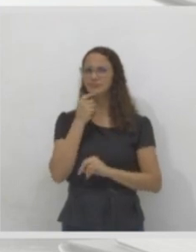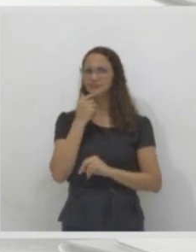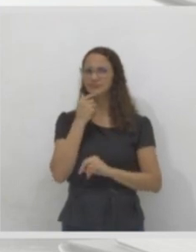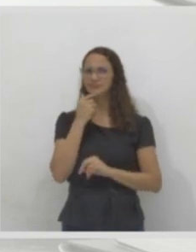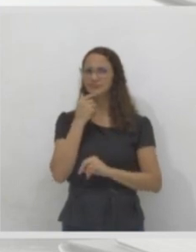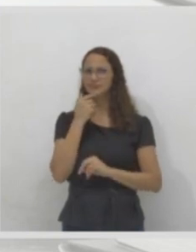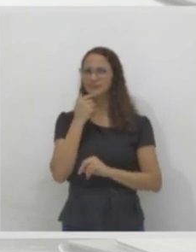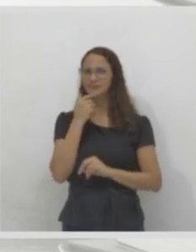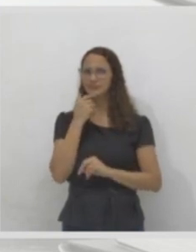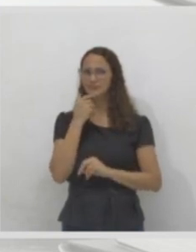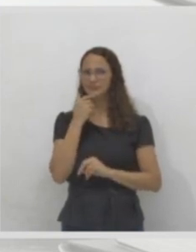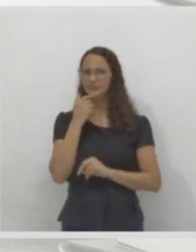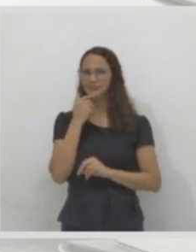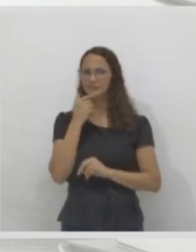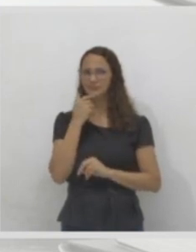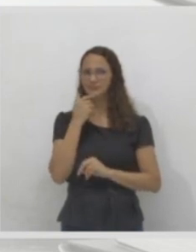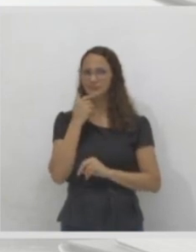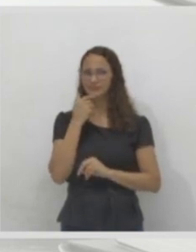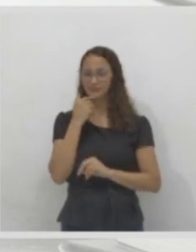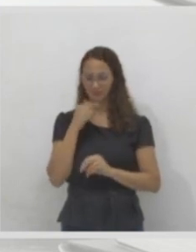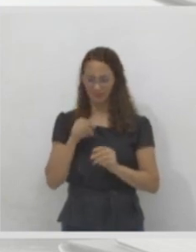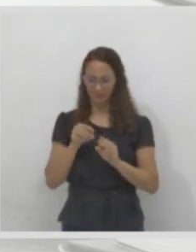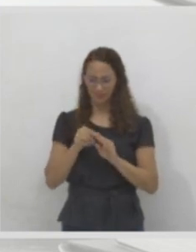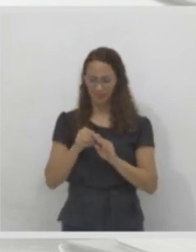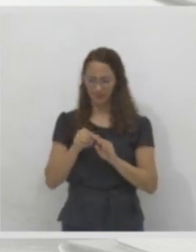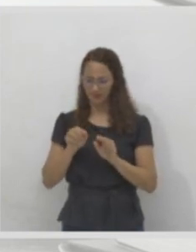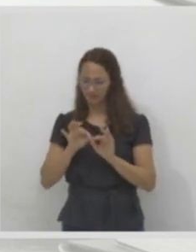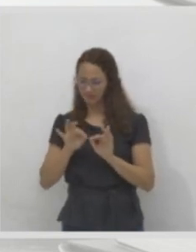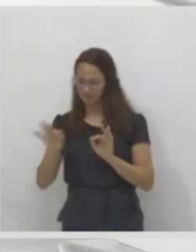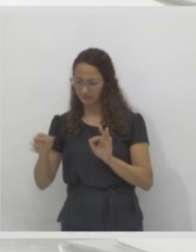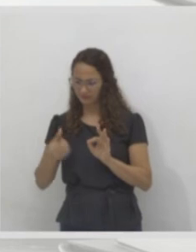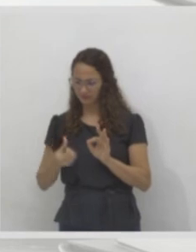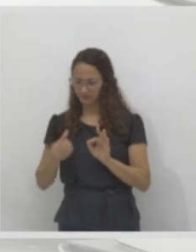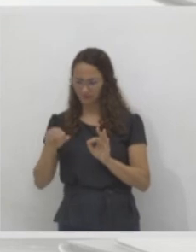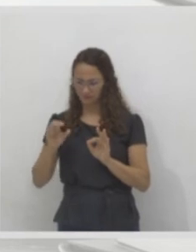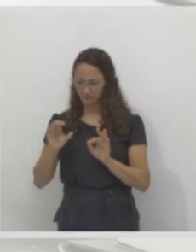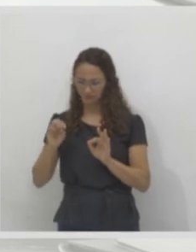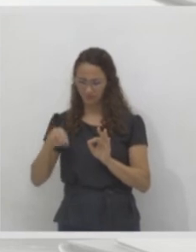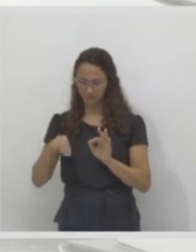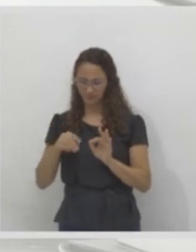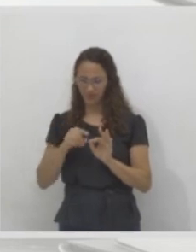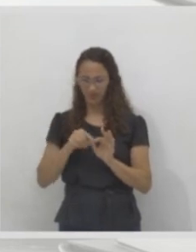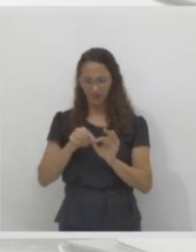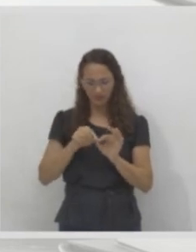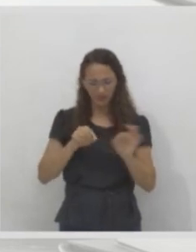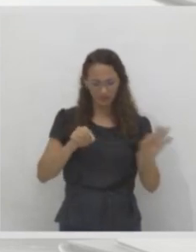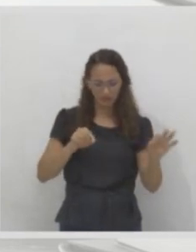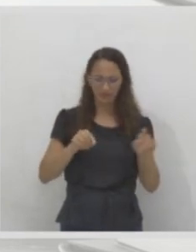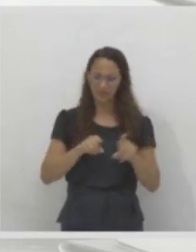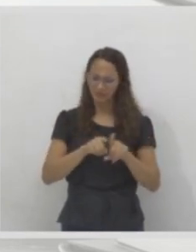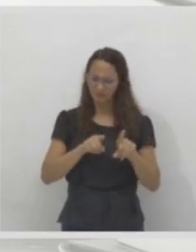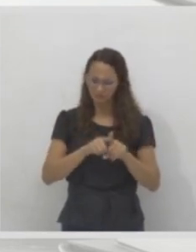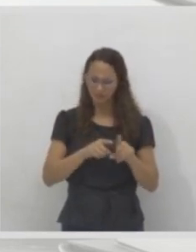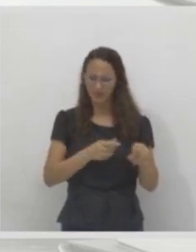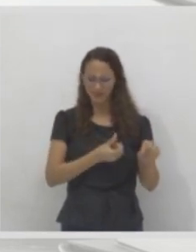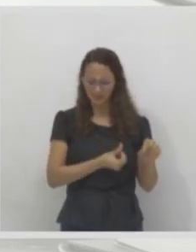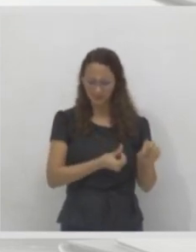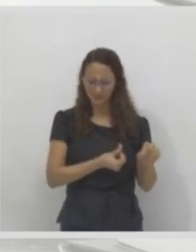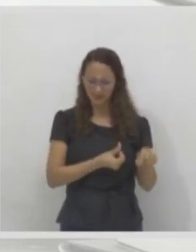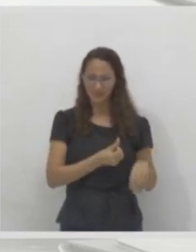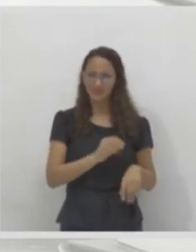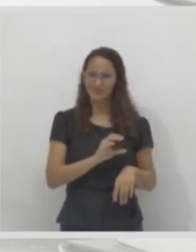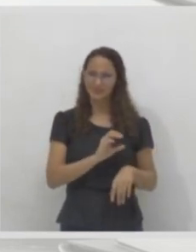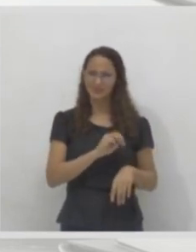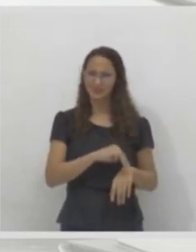lado aqui, olha, essa outra parte que está faltando, também mede 6 centímetros, totalizando BC